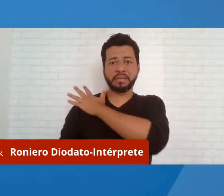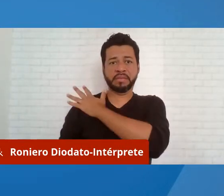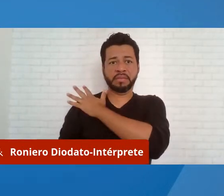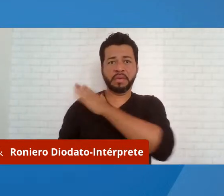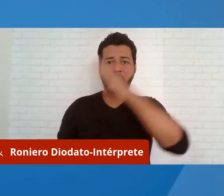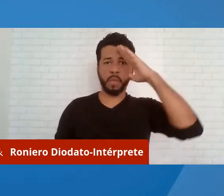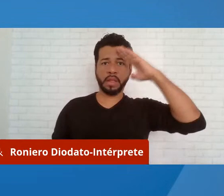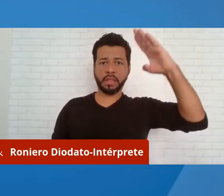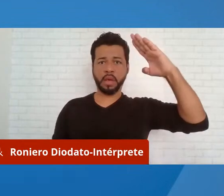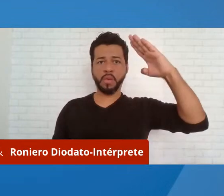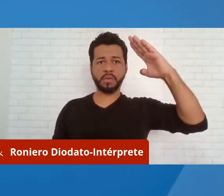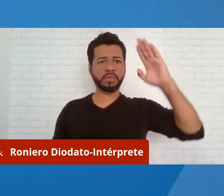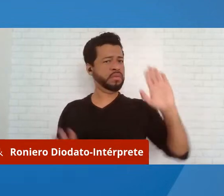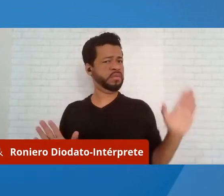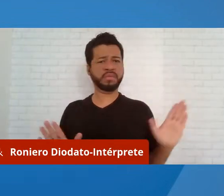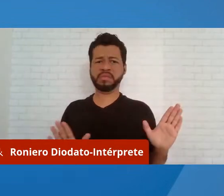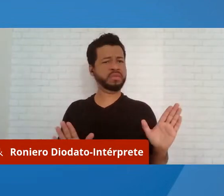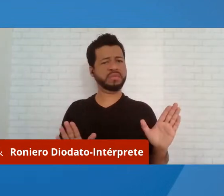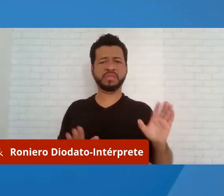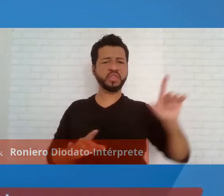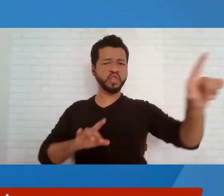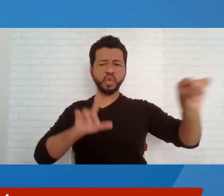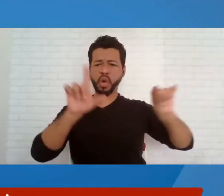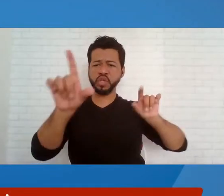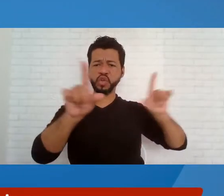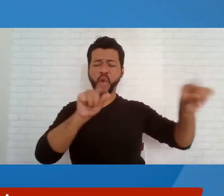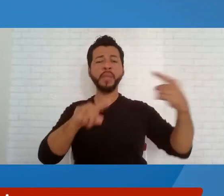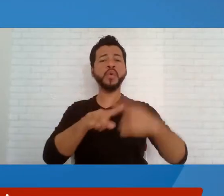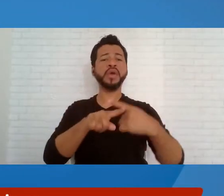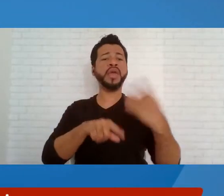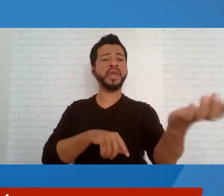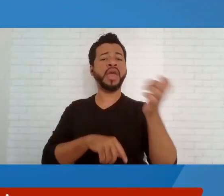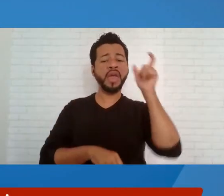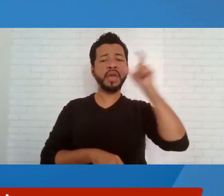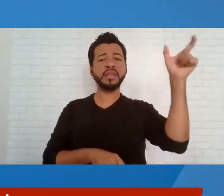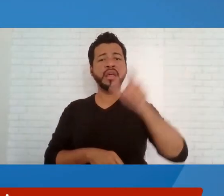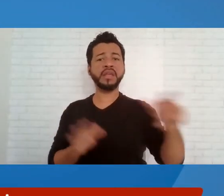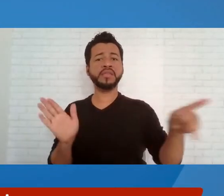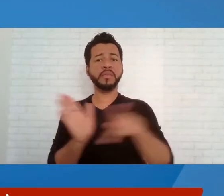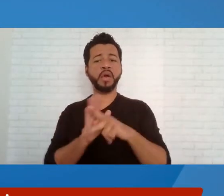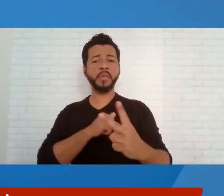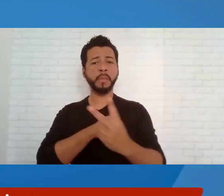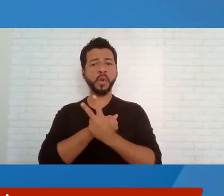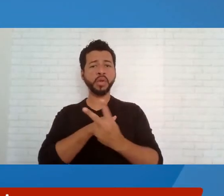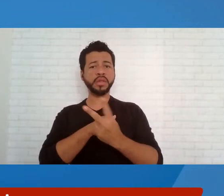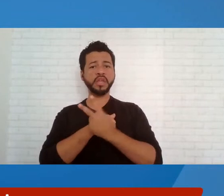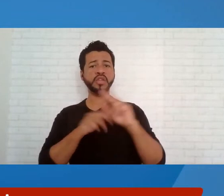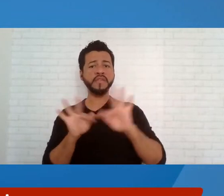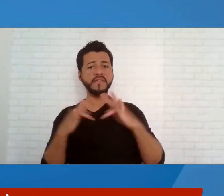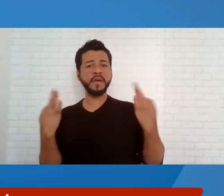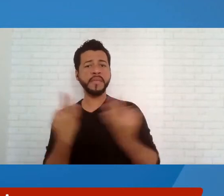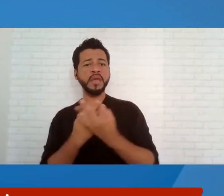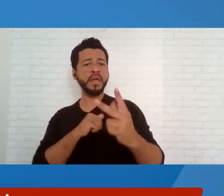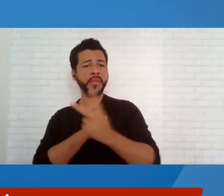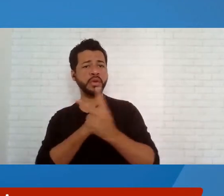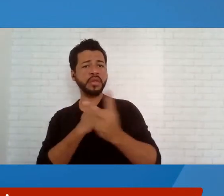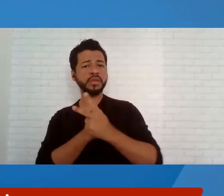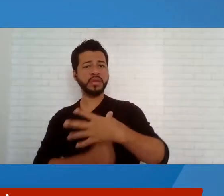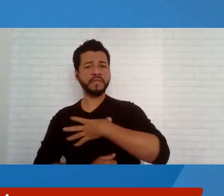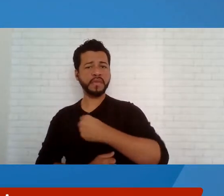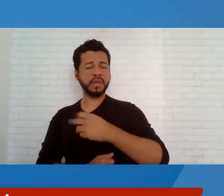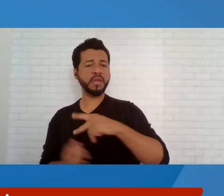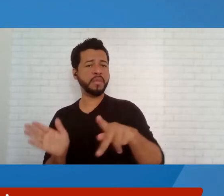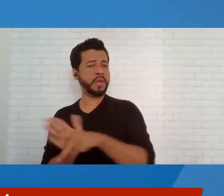escusos de proteger os seus filhos, proteger a ele, etc. Tal. O Paulo Guedes dirige a economia do Brasil como se